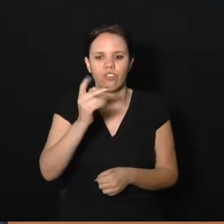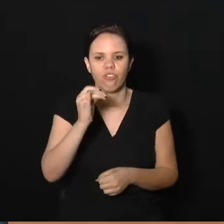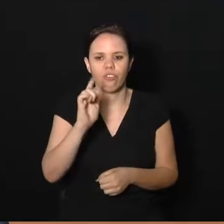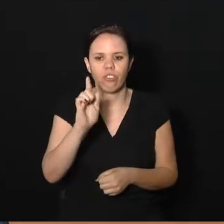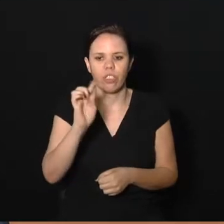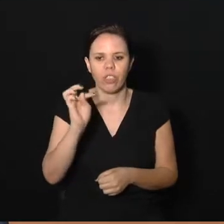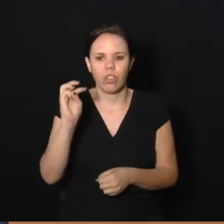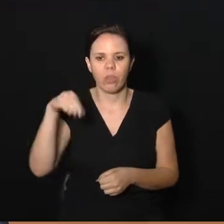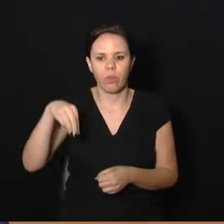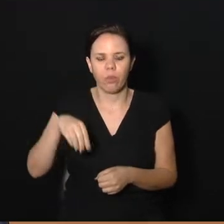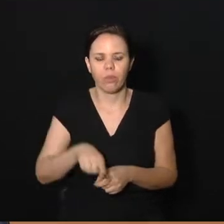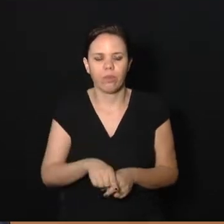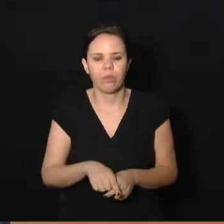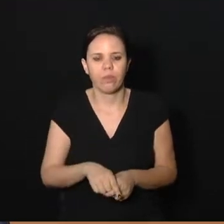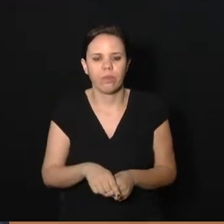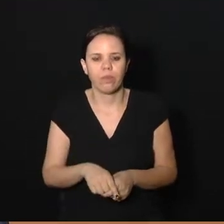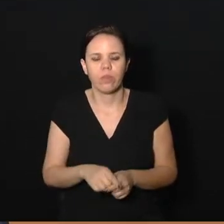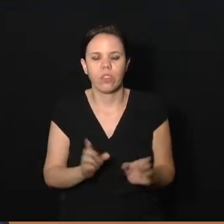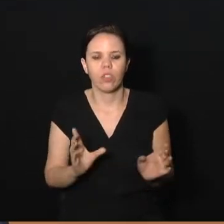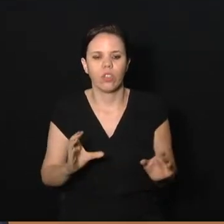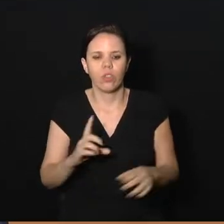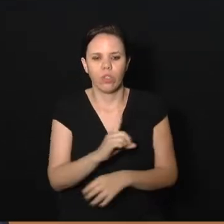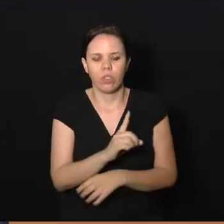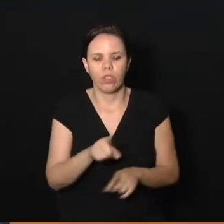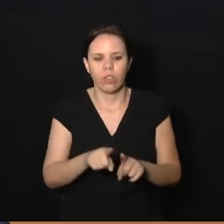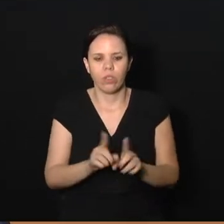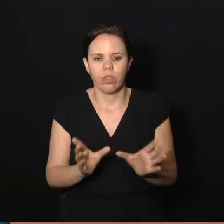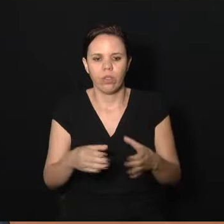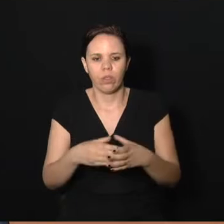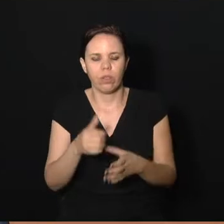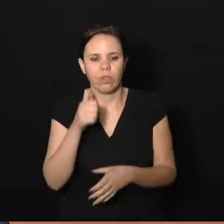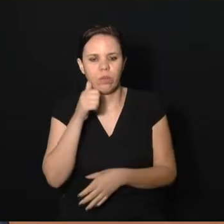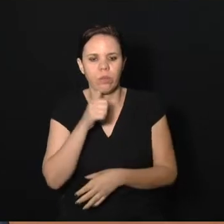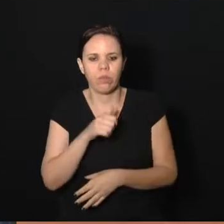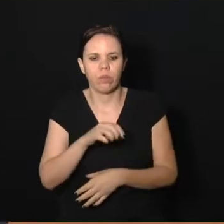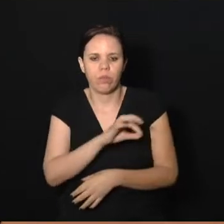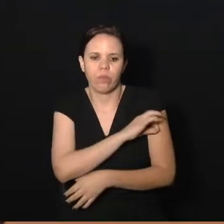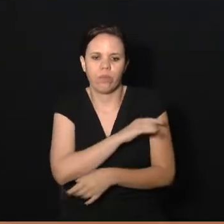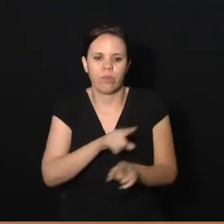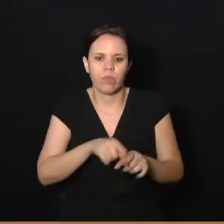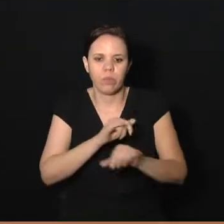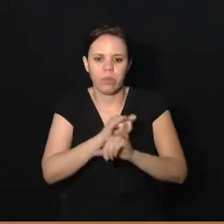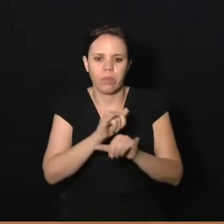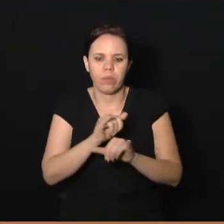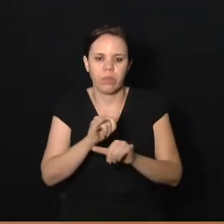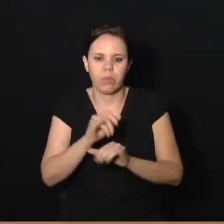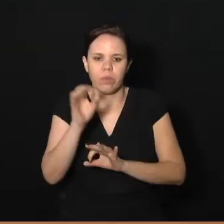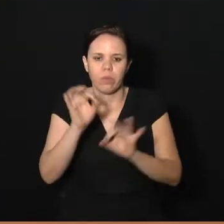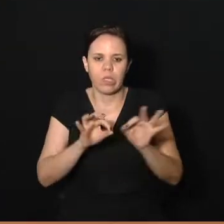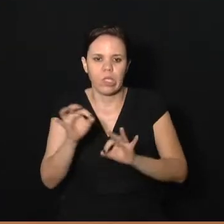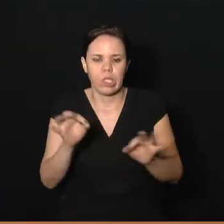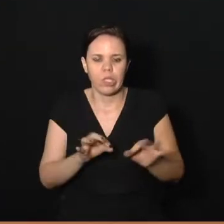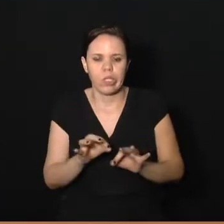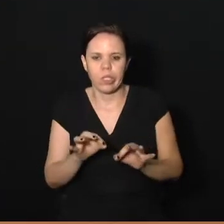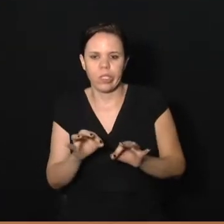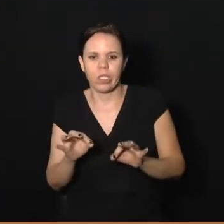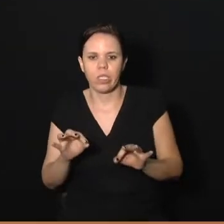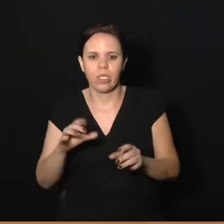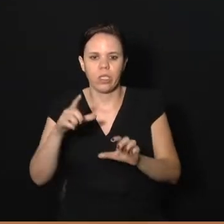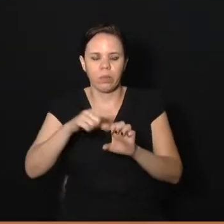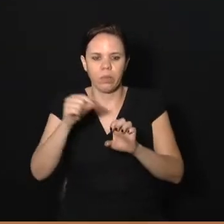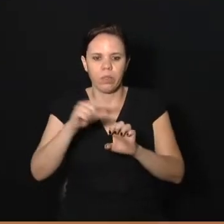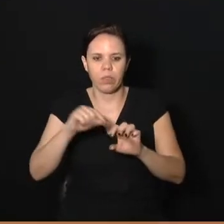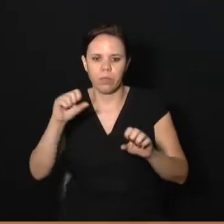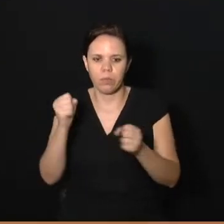Coordenadora do Conselho Municipal dos Direitos da Mulher e é divulgadora de projetos de empreendedorismo